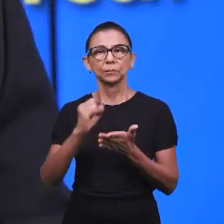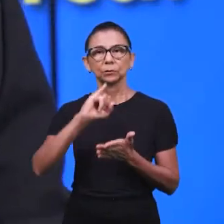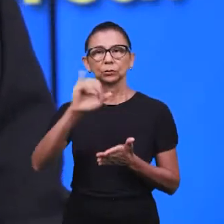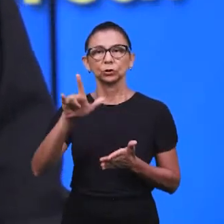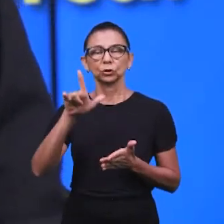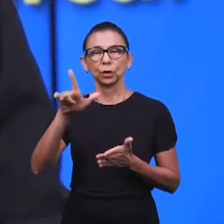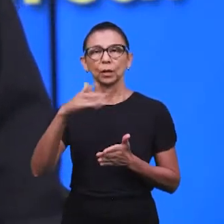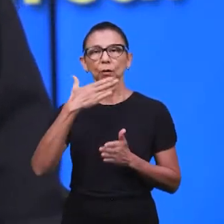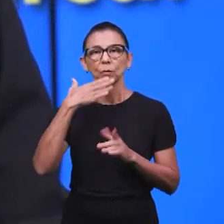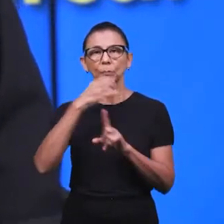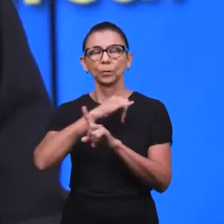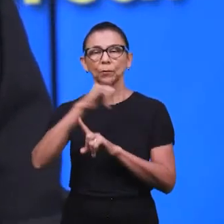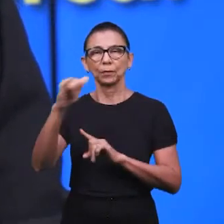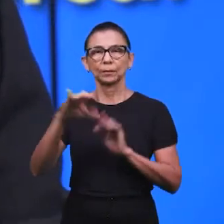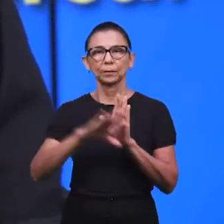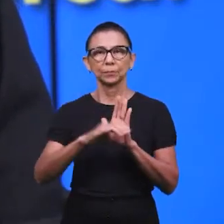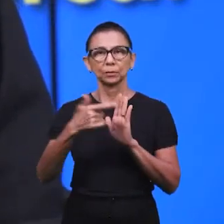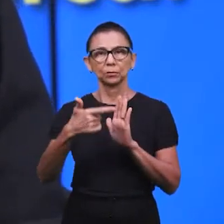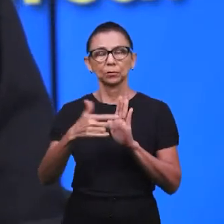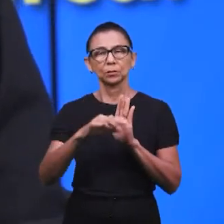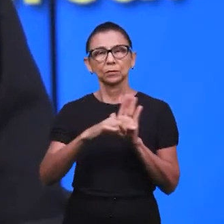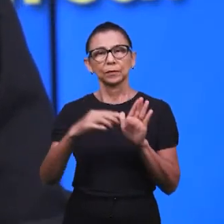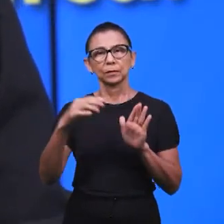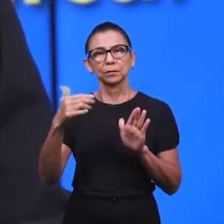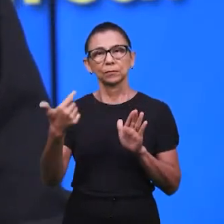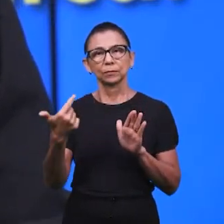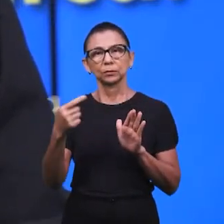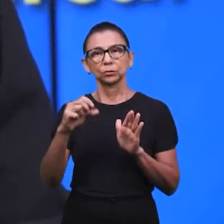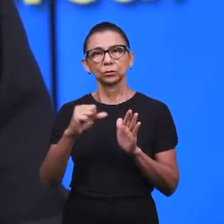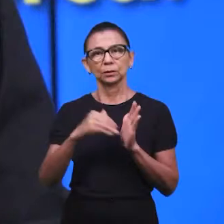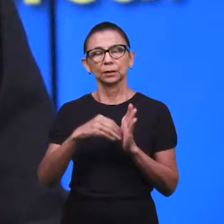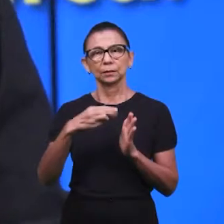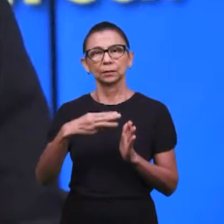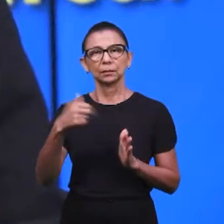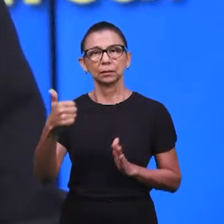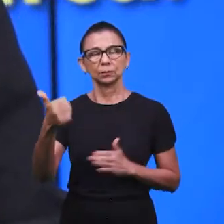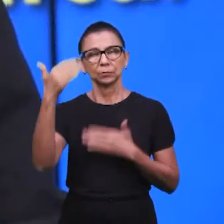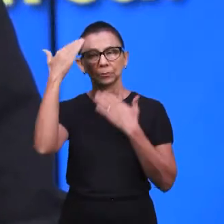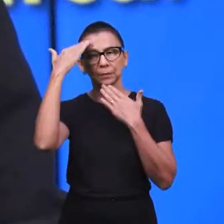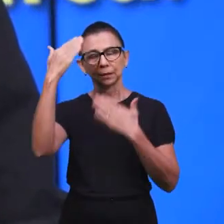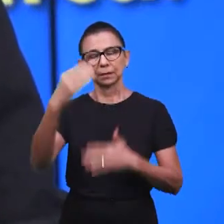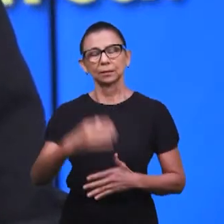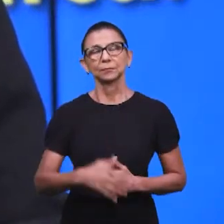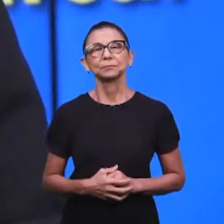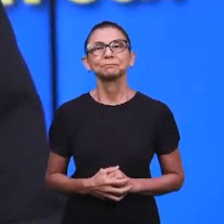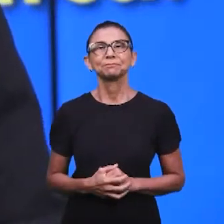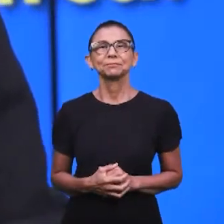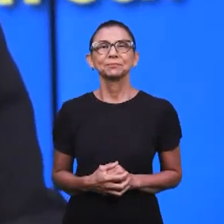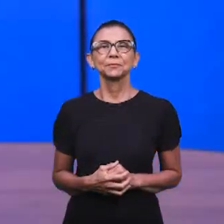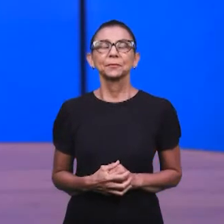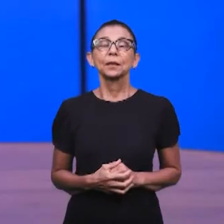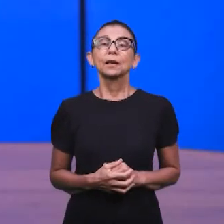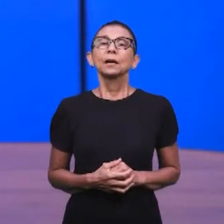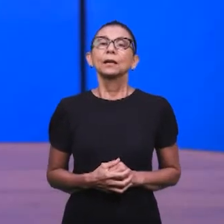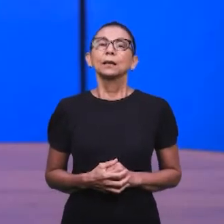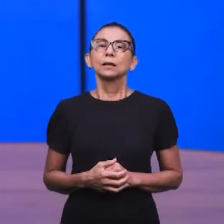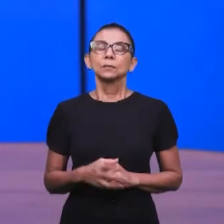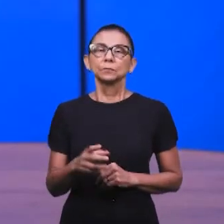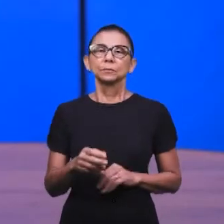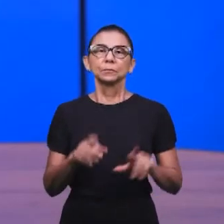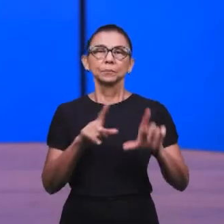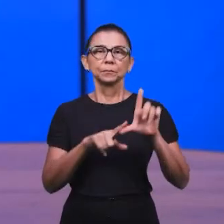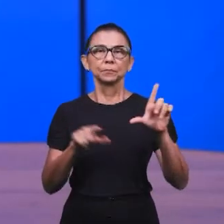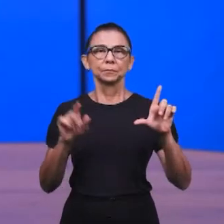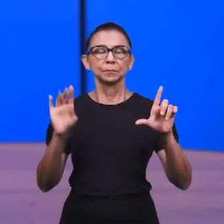2, verso 28 a 31. Muito bem colocado na sua resposta. Obrigado pela sua participação. Agora sim, vamos